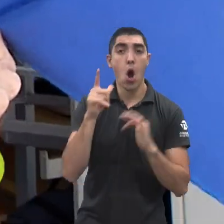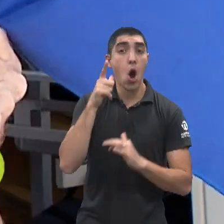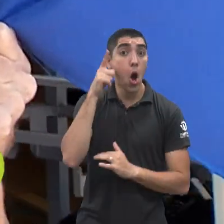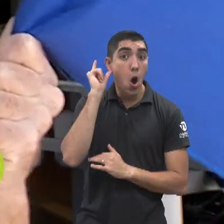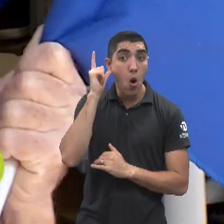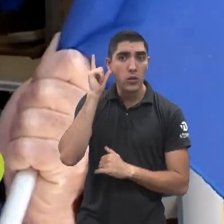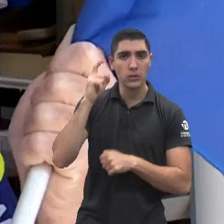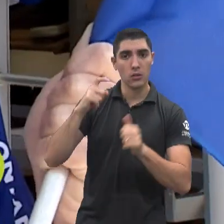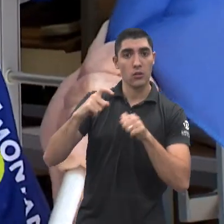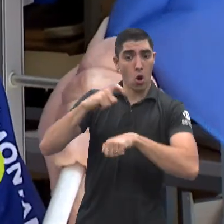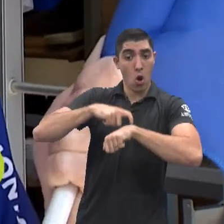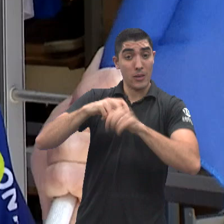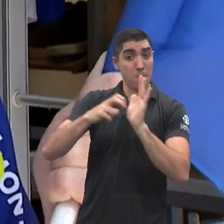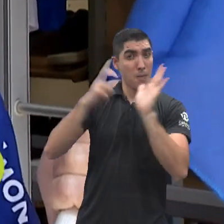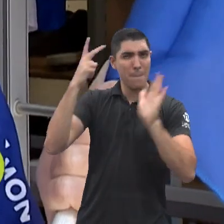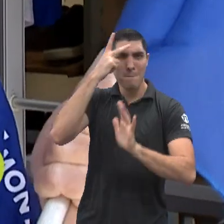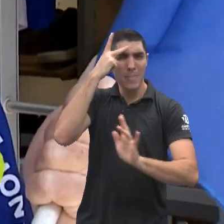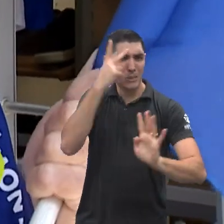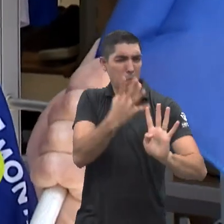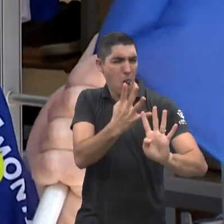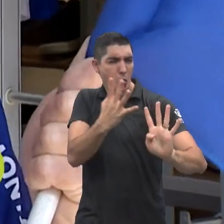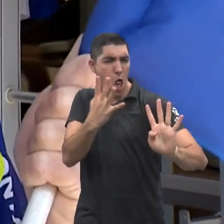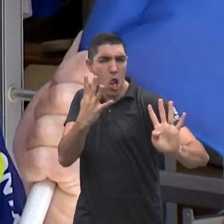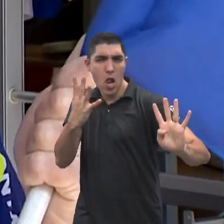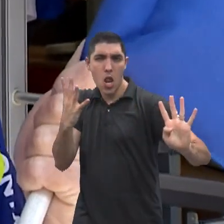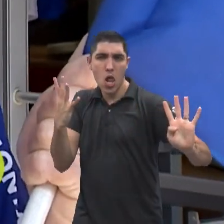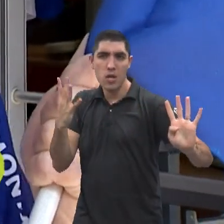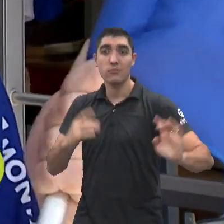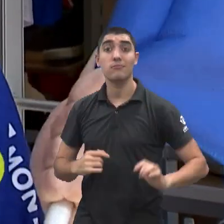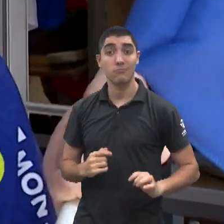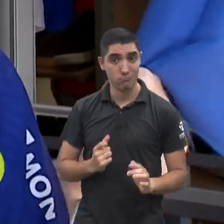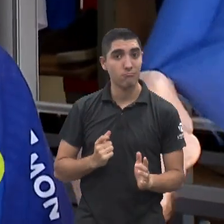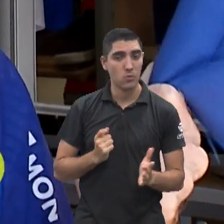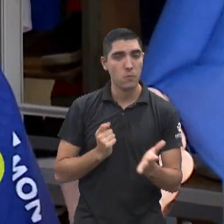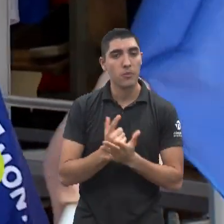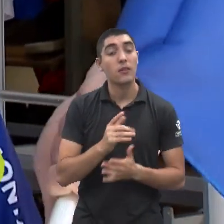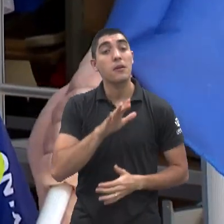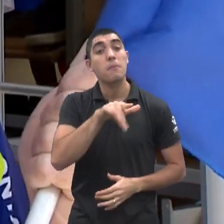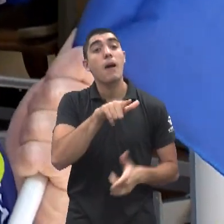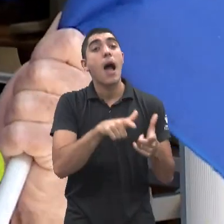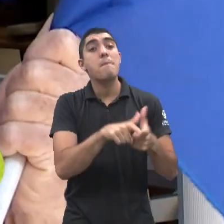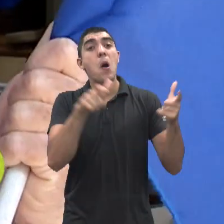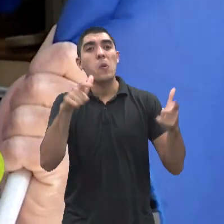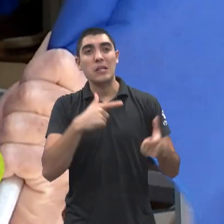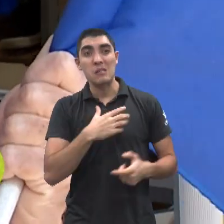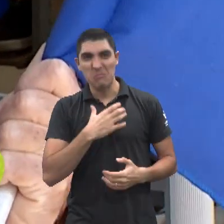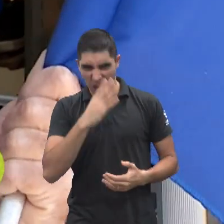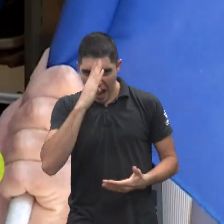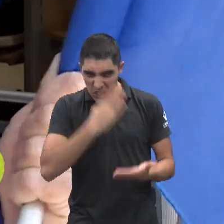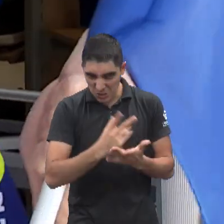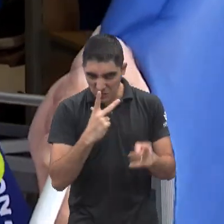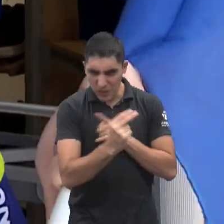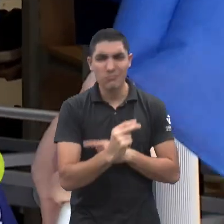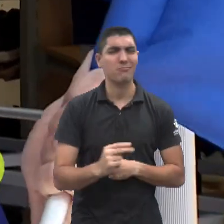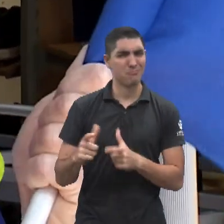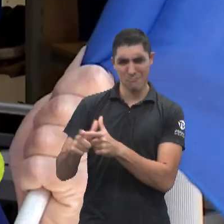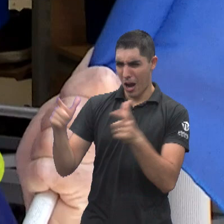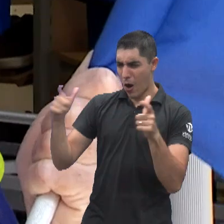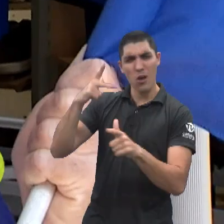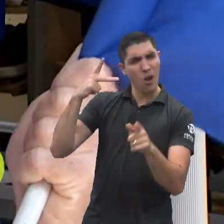de manhã, estava uma grande multidão aqui na parte da manhã. Entendeu? E o pessoal tá confiante? Confiante, claro. E tem que